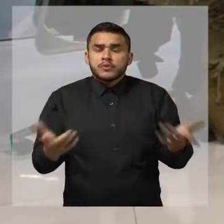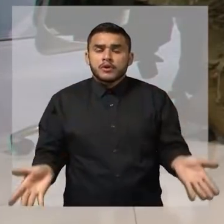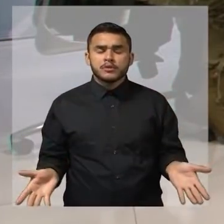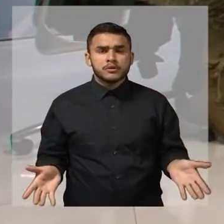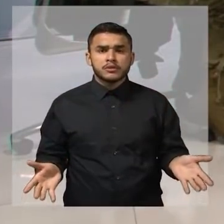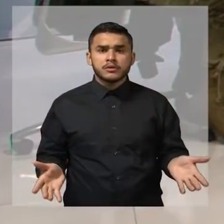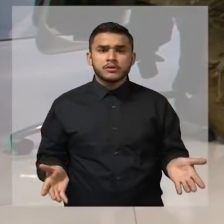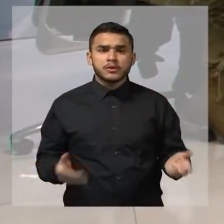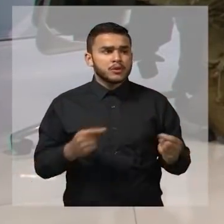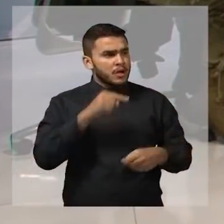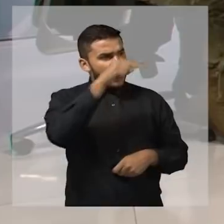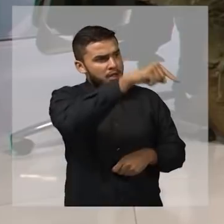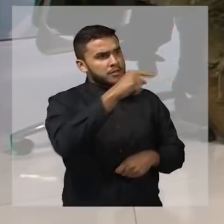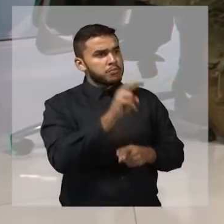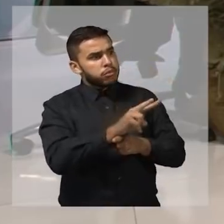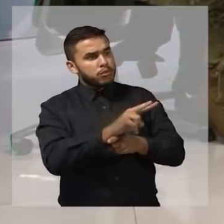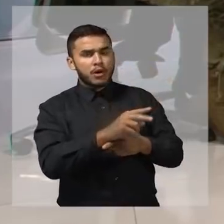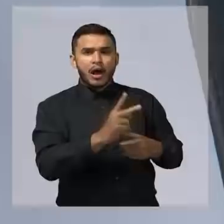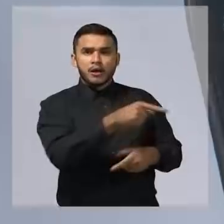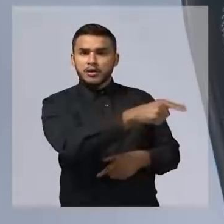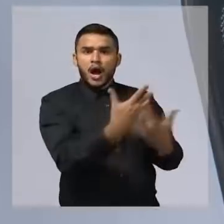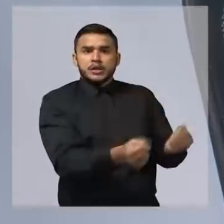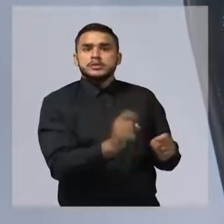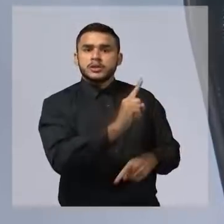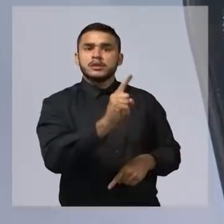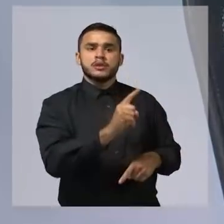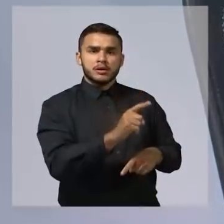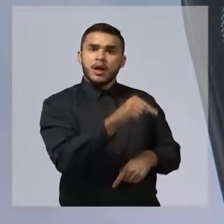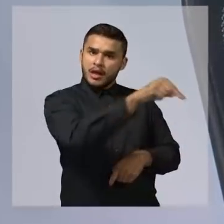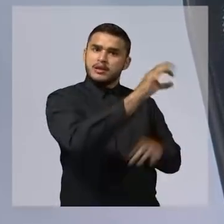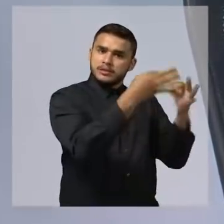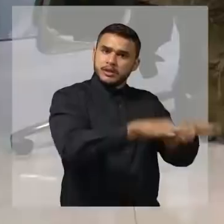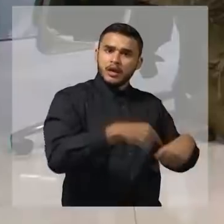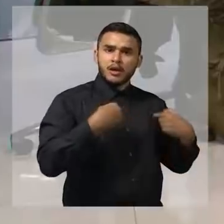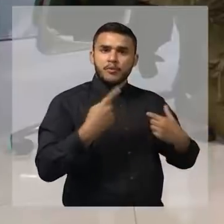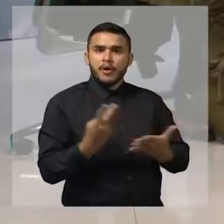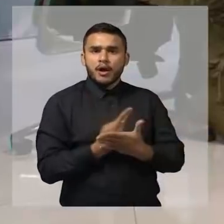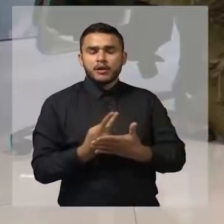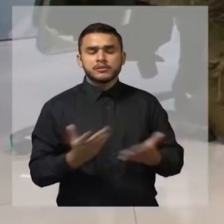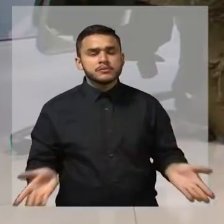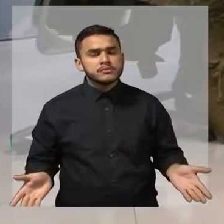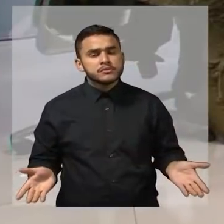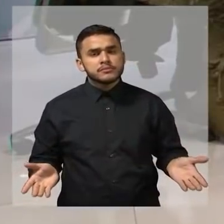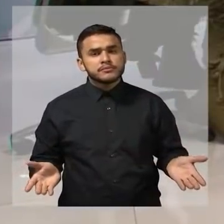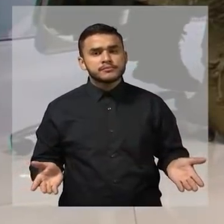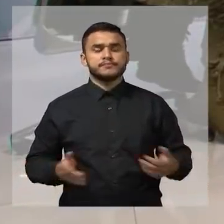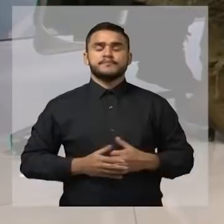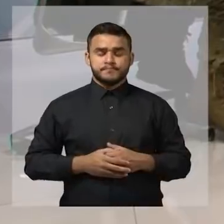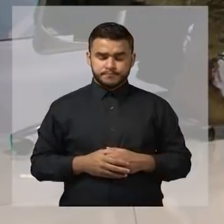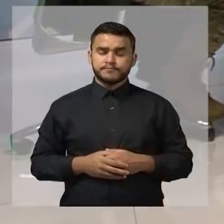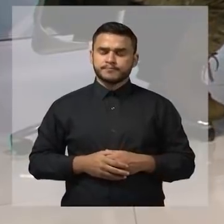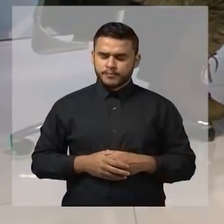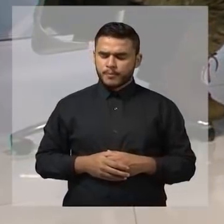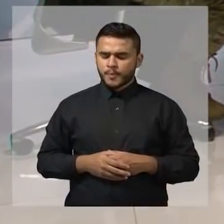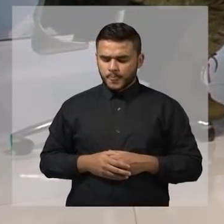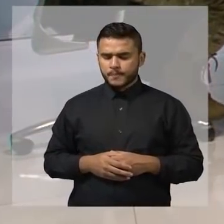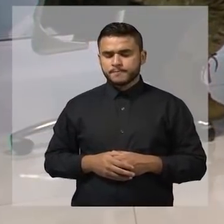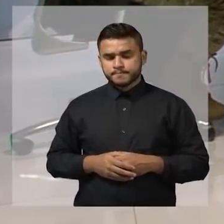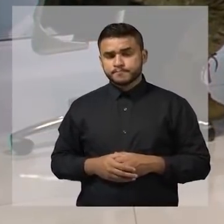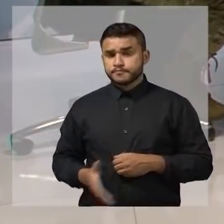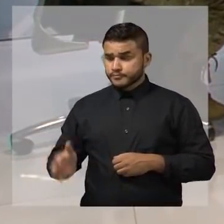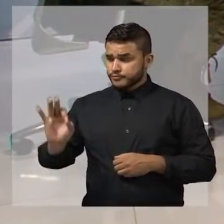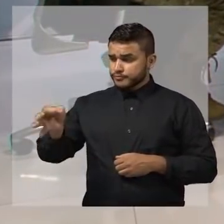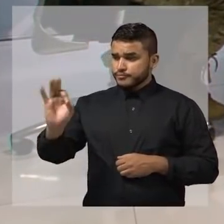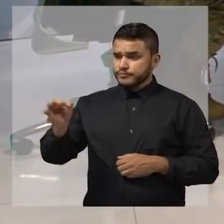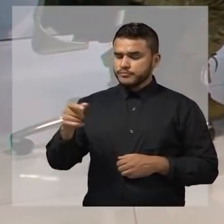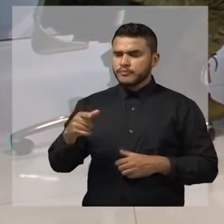uma ovelha defende uma população? Então, quer dizer, a gente tem que trabalhar em cima disso e a gente está trabalhando em cima no Brasil. Aquele sujeito que estava com a refém